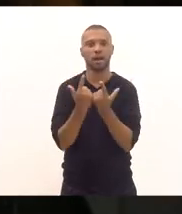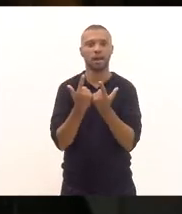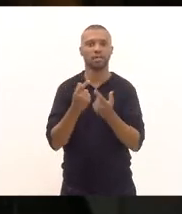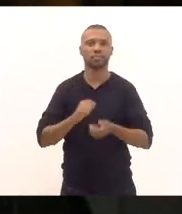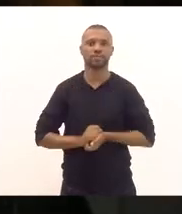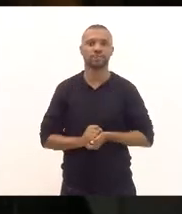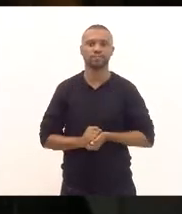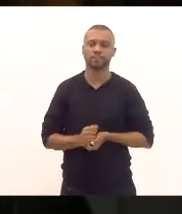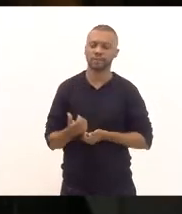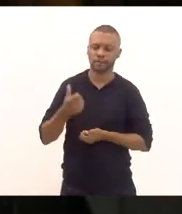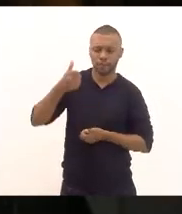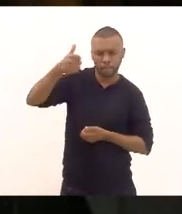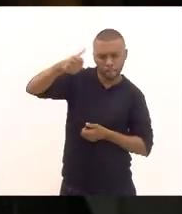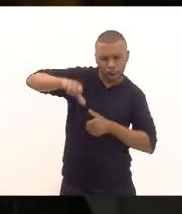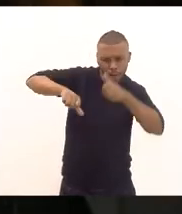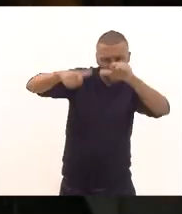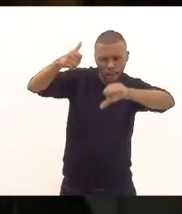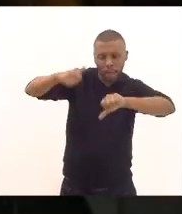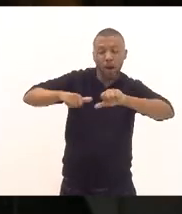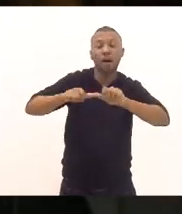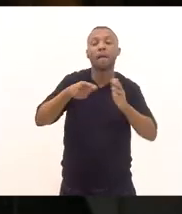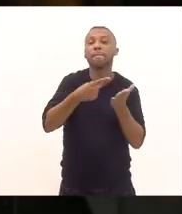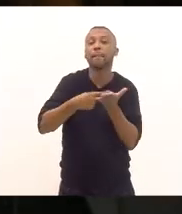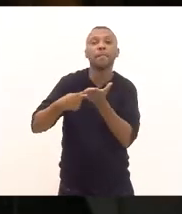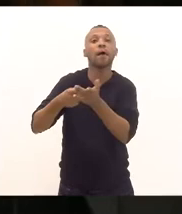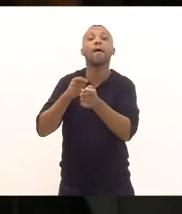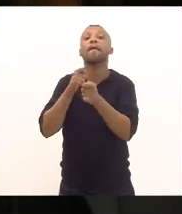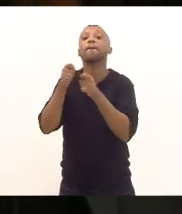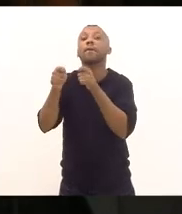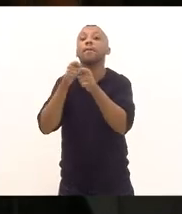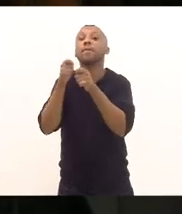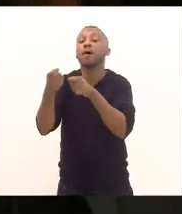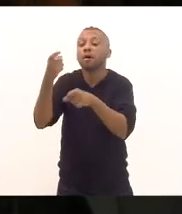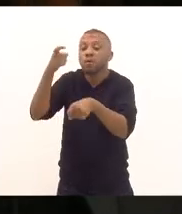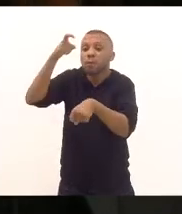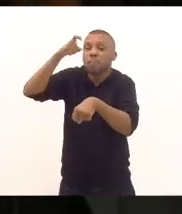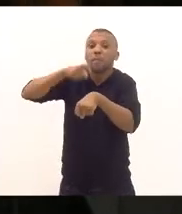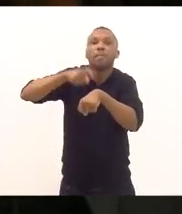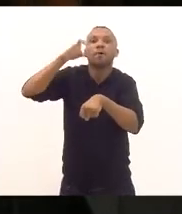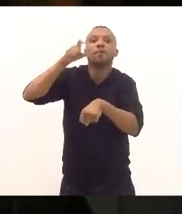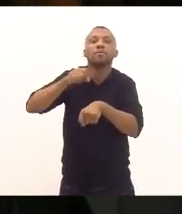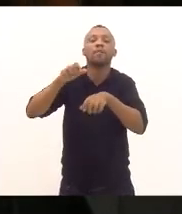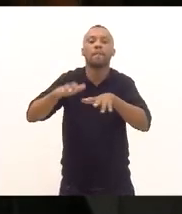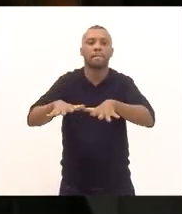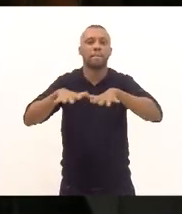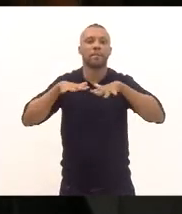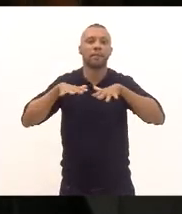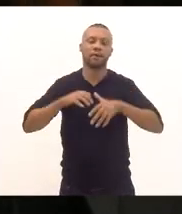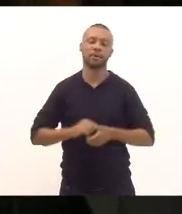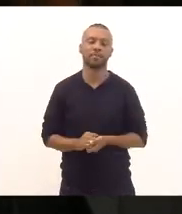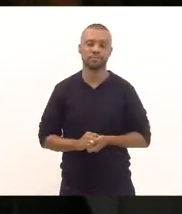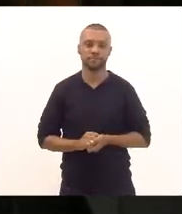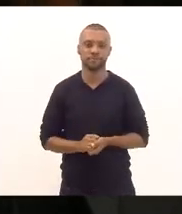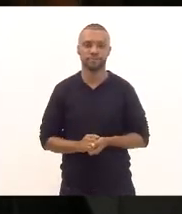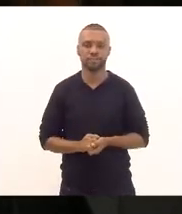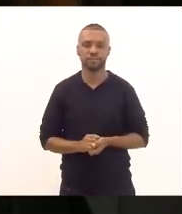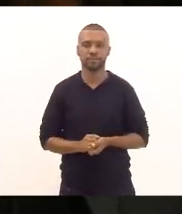e para serem sabatinados em plenário E aí